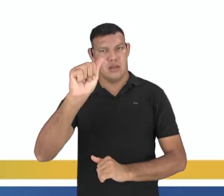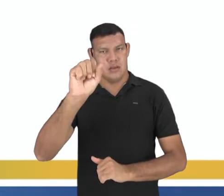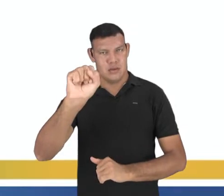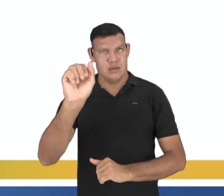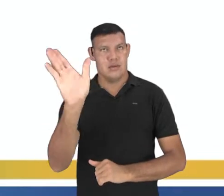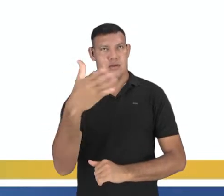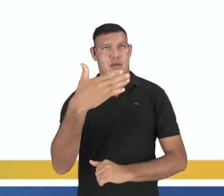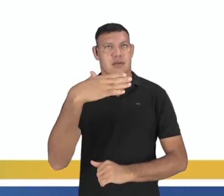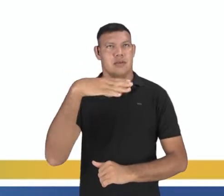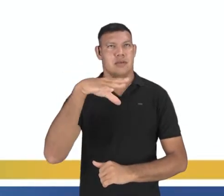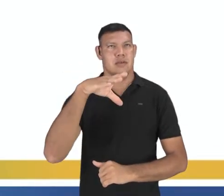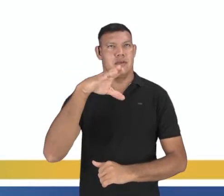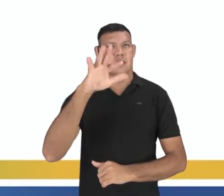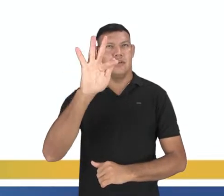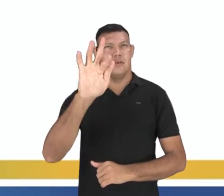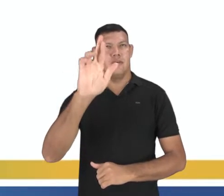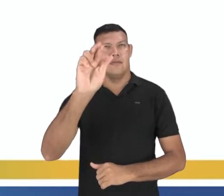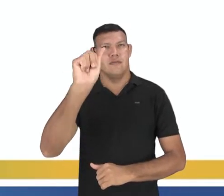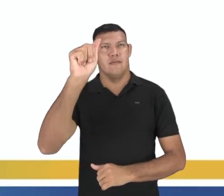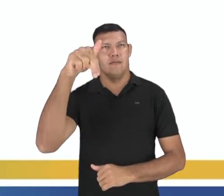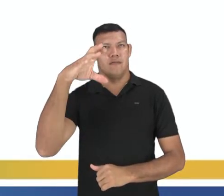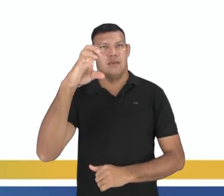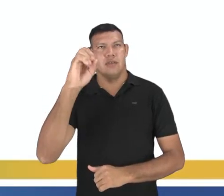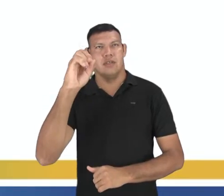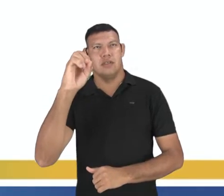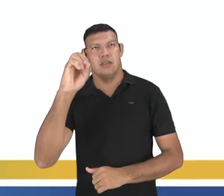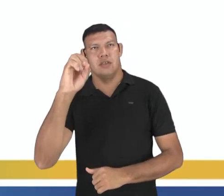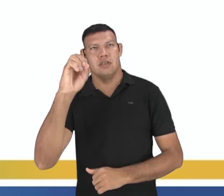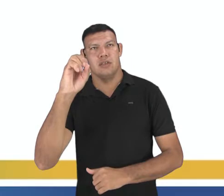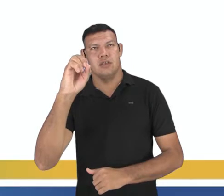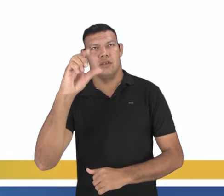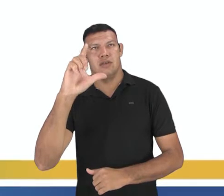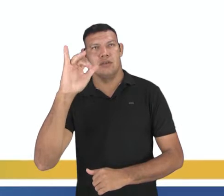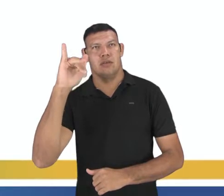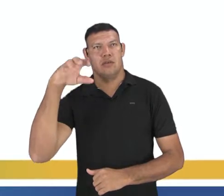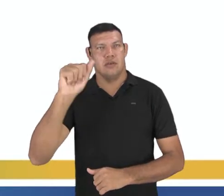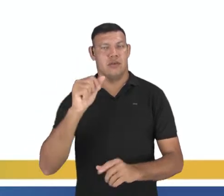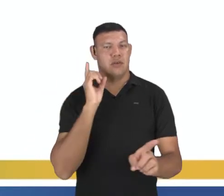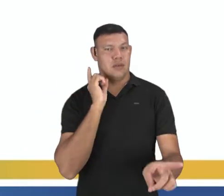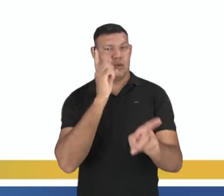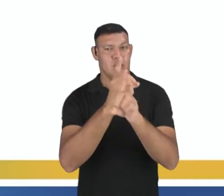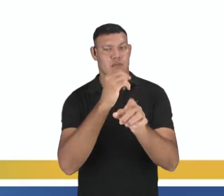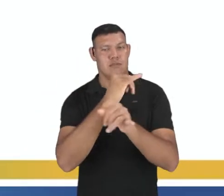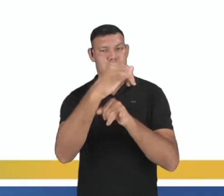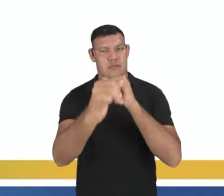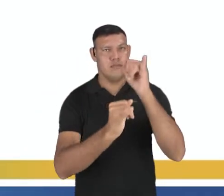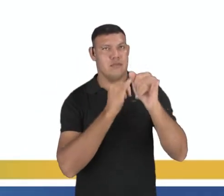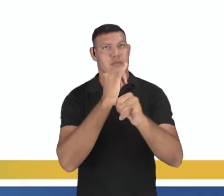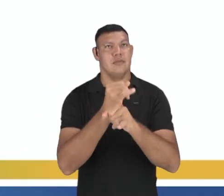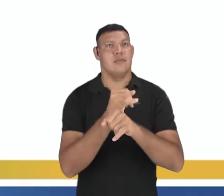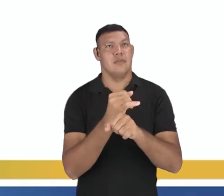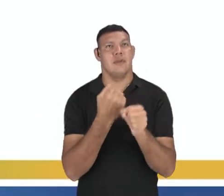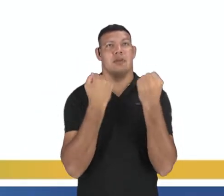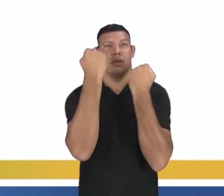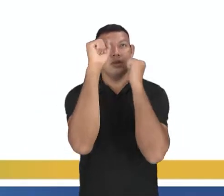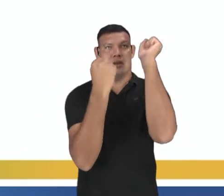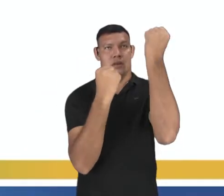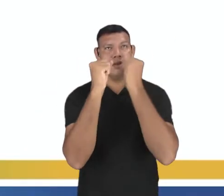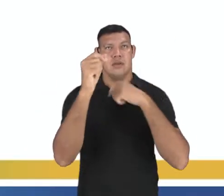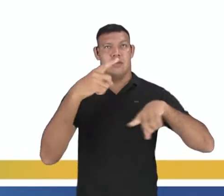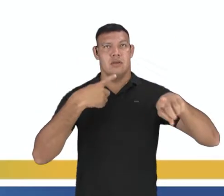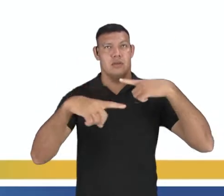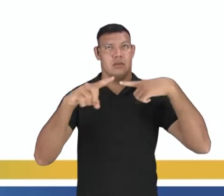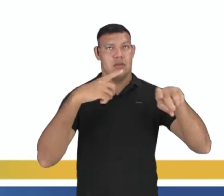paixão que você pode encontrar na internet é a indústria fonográfica como mediadora entre a